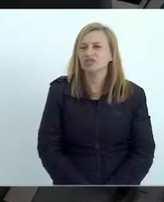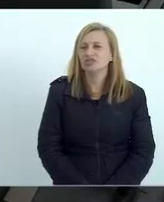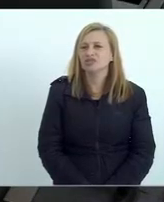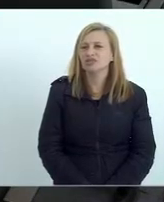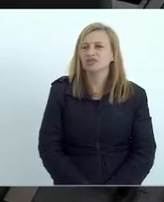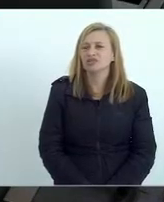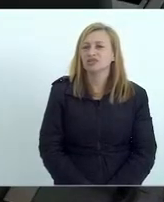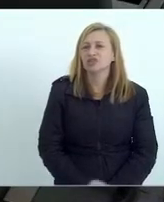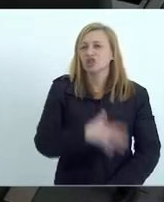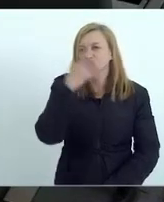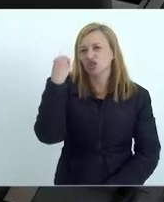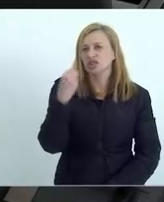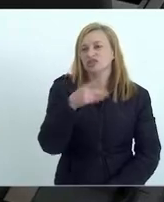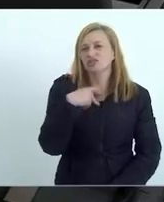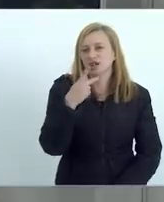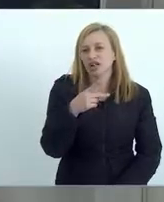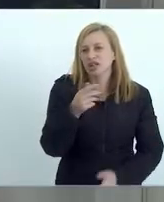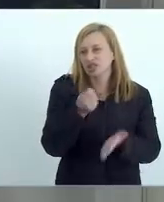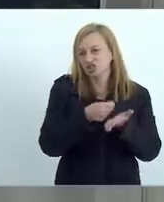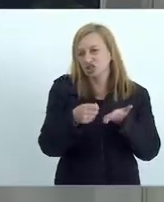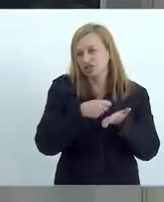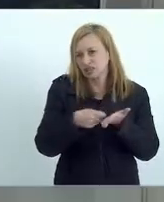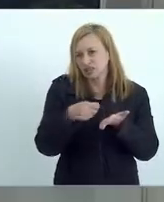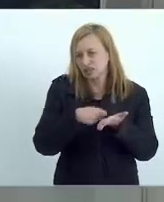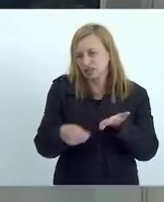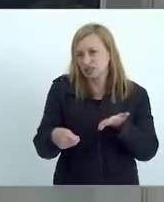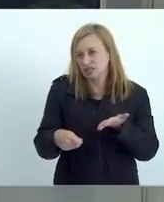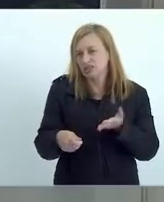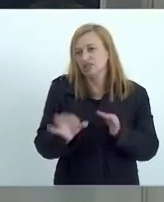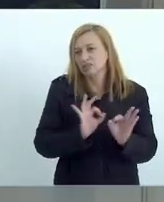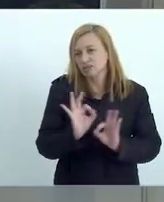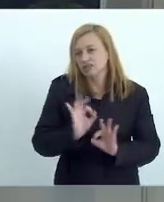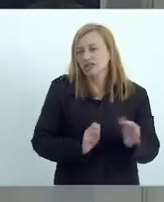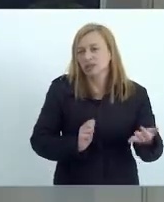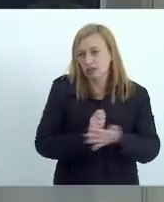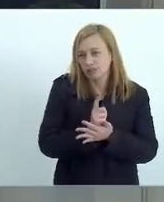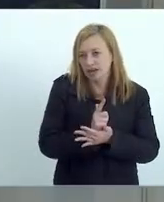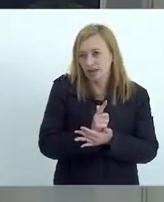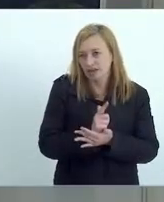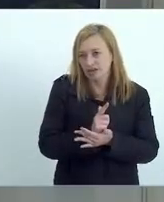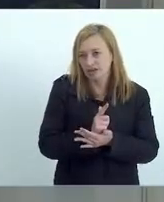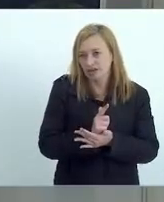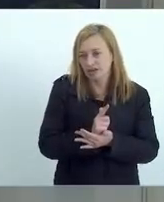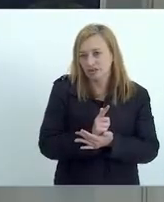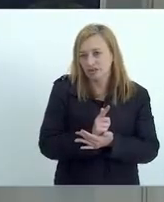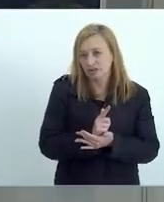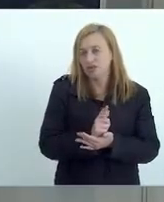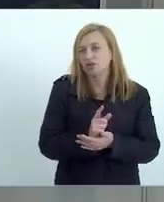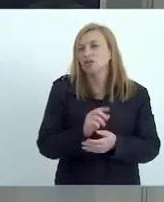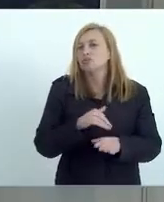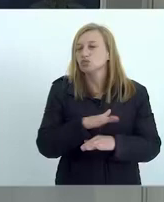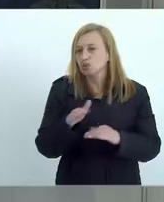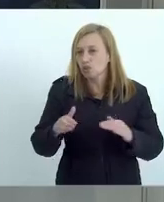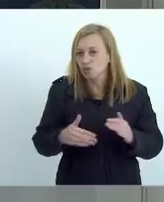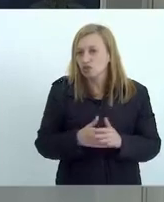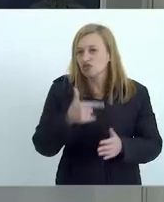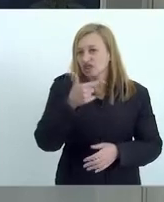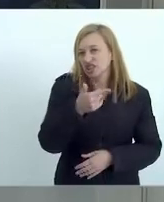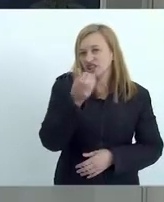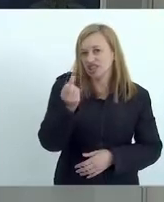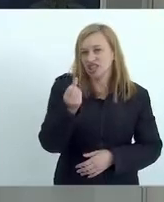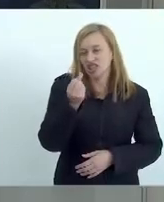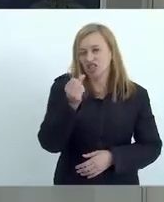Ah eu esqueci de falar sobre as inscrições né que foram feitas e foram pagas por A grande maioria questão foram